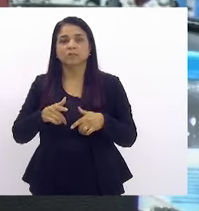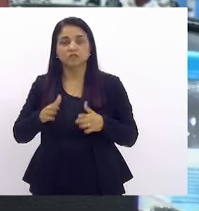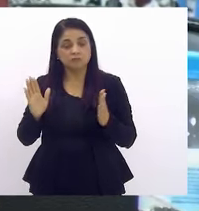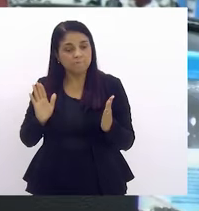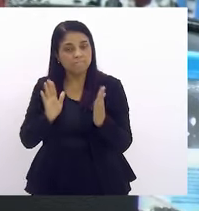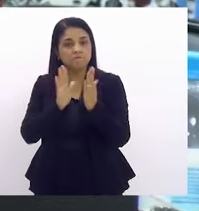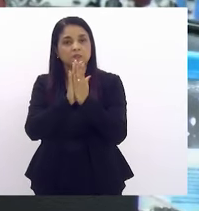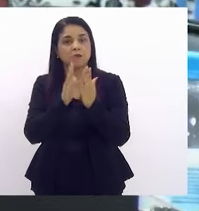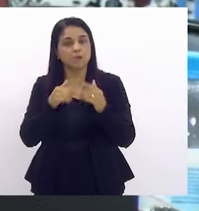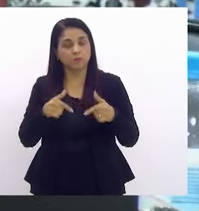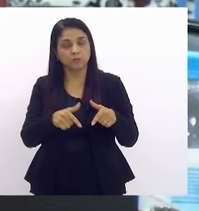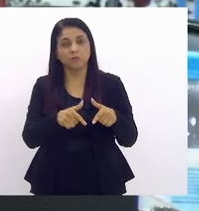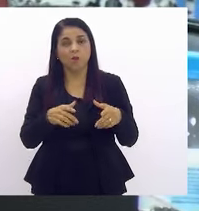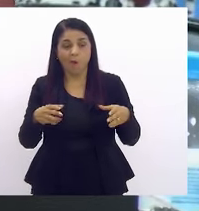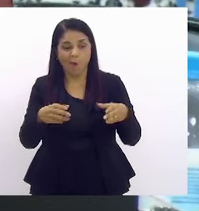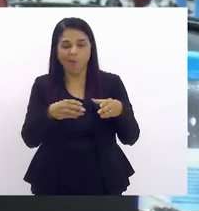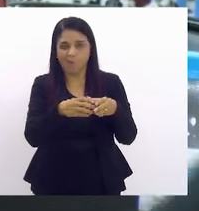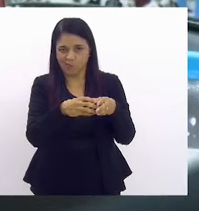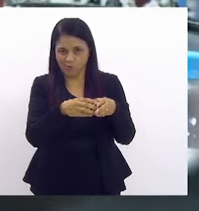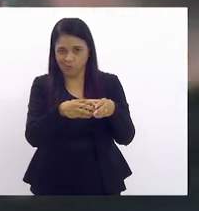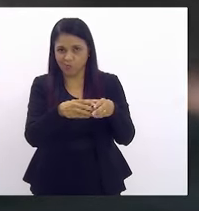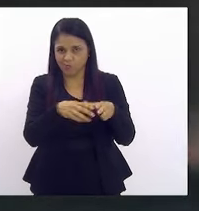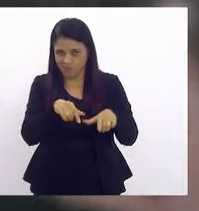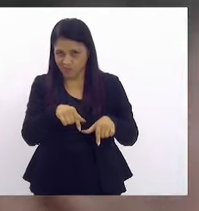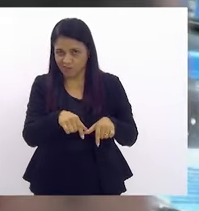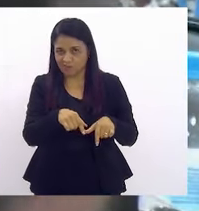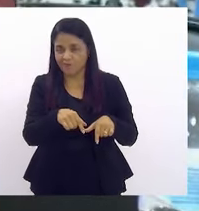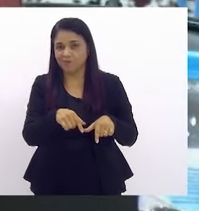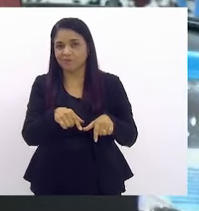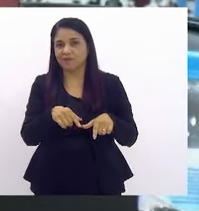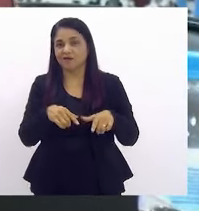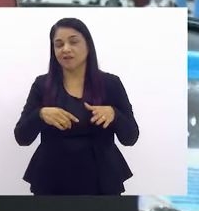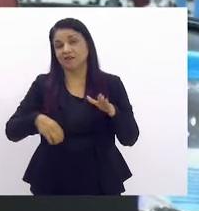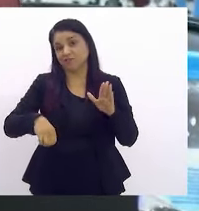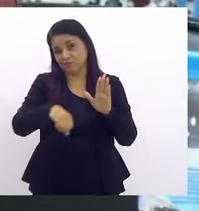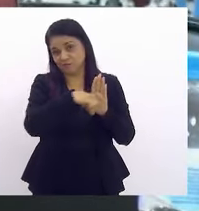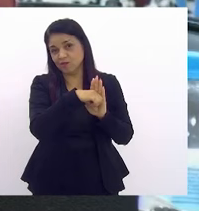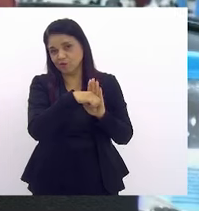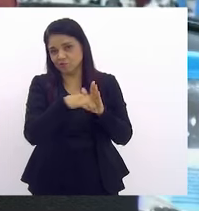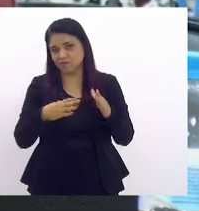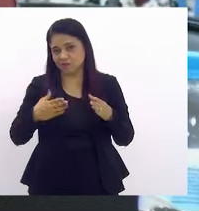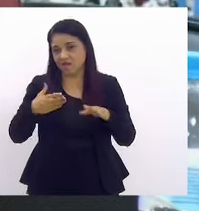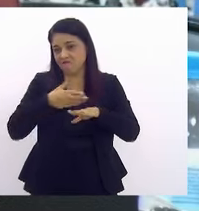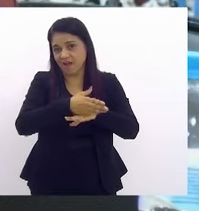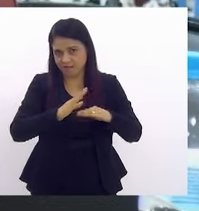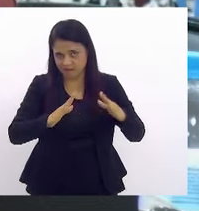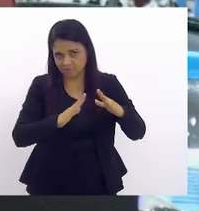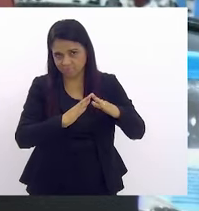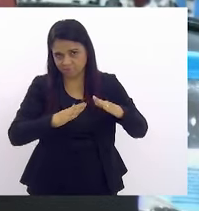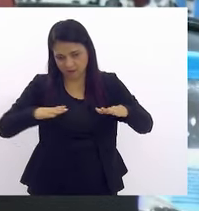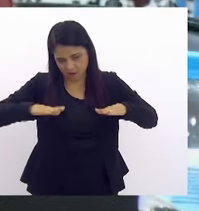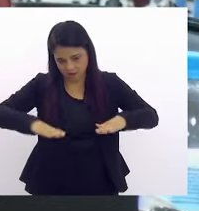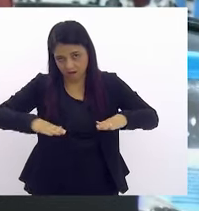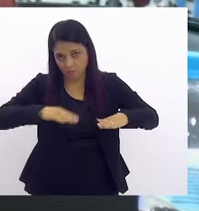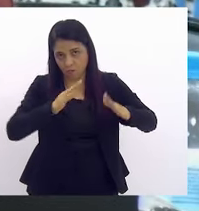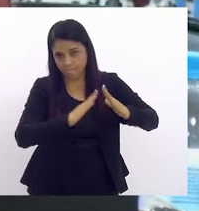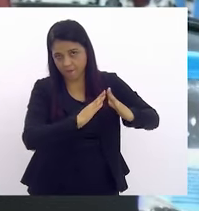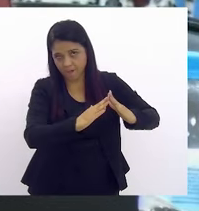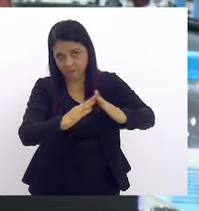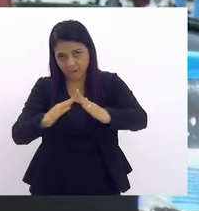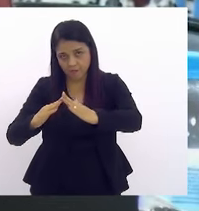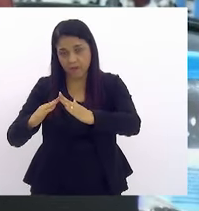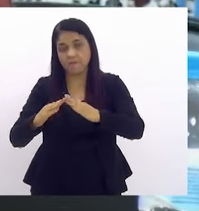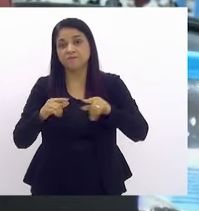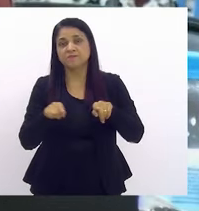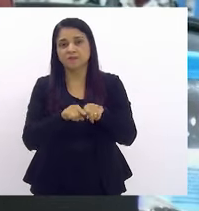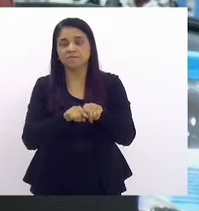paralelos com relação a esse mercado informal. Né? Com o crescimento da cidade, você cresce a formalidade, mas também cresce muito a